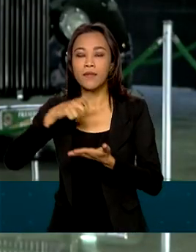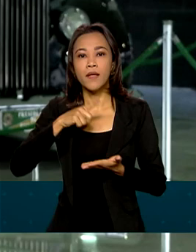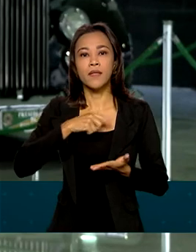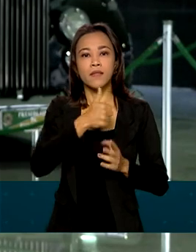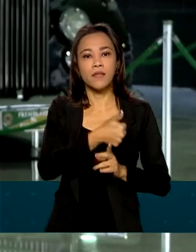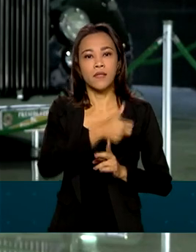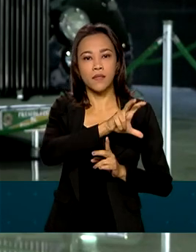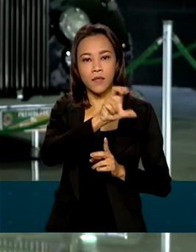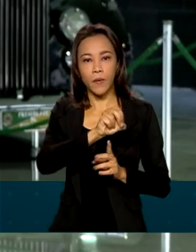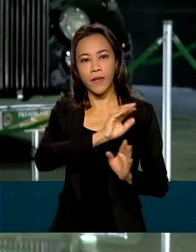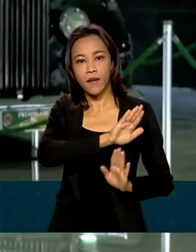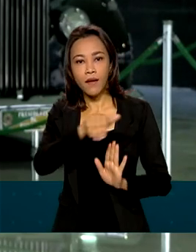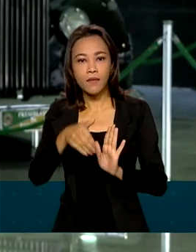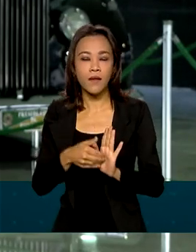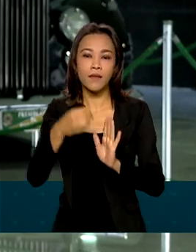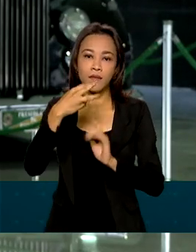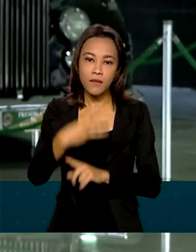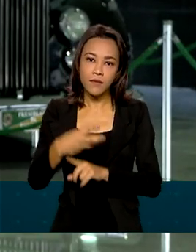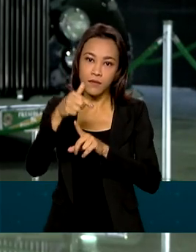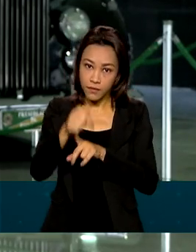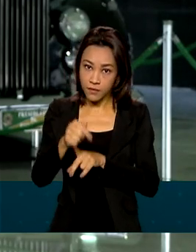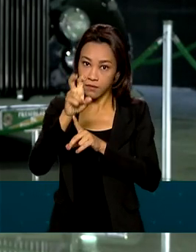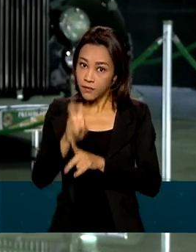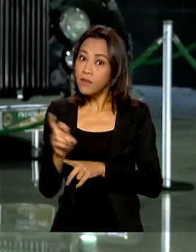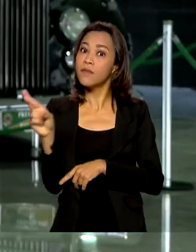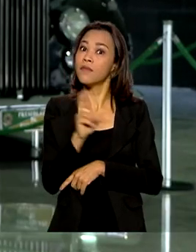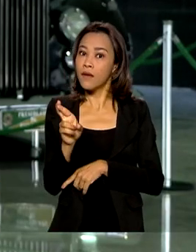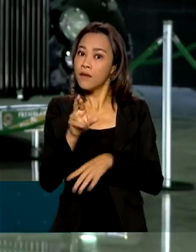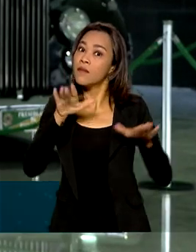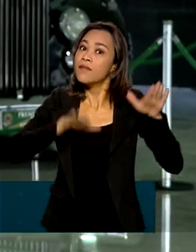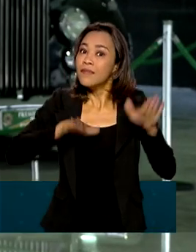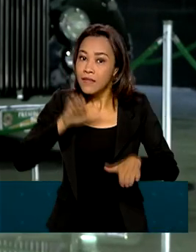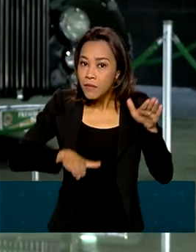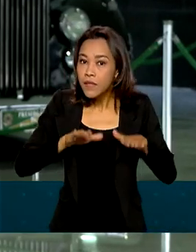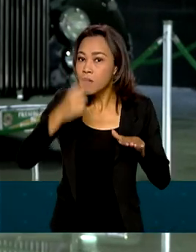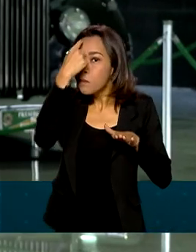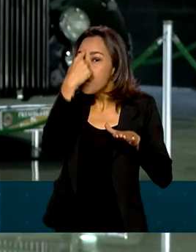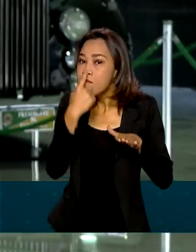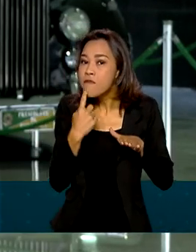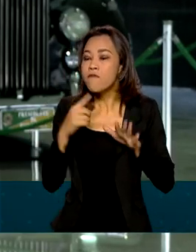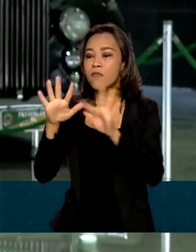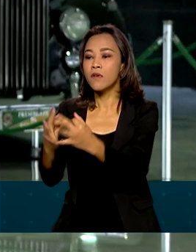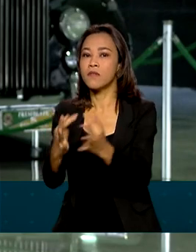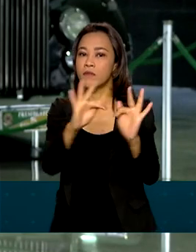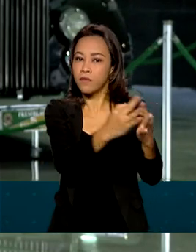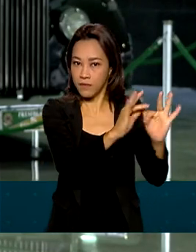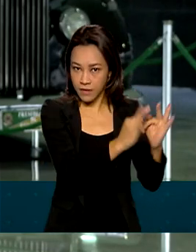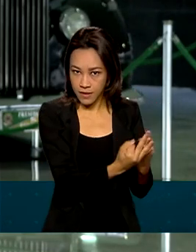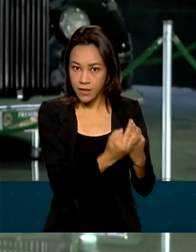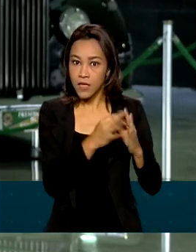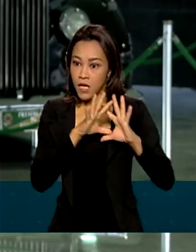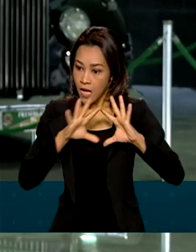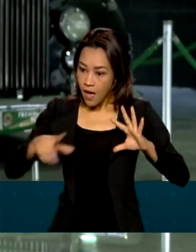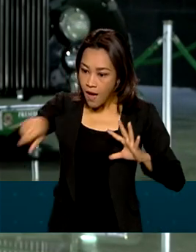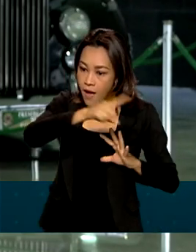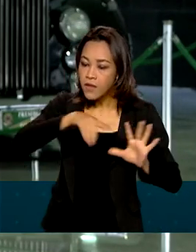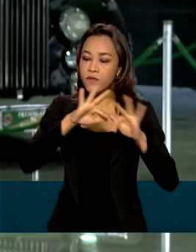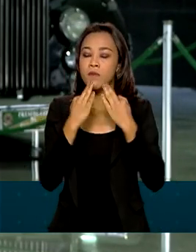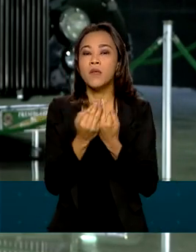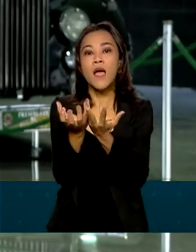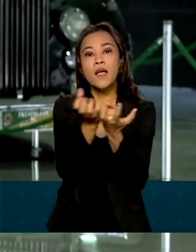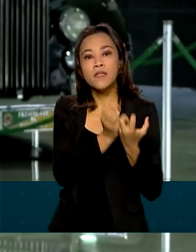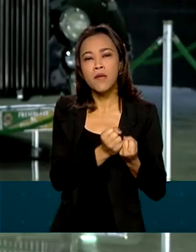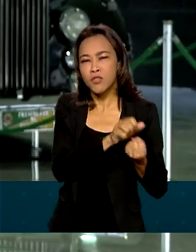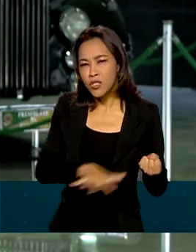150 a R$ 375, dependendo do perfil. As famílias em geral recebem R$ 250,